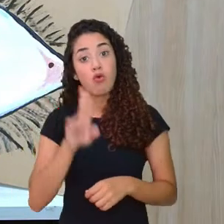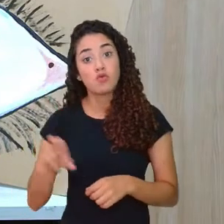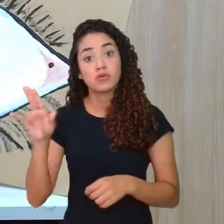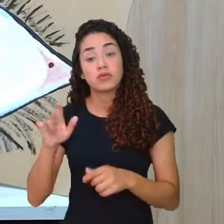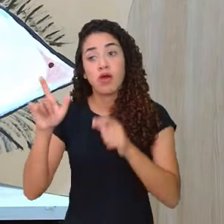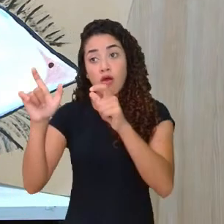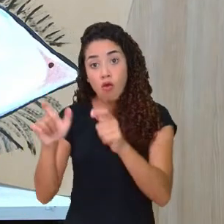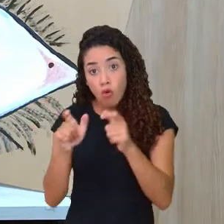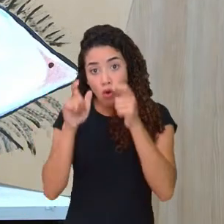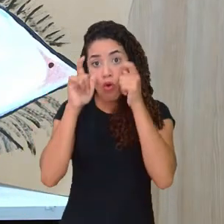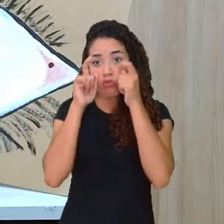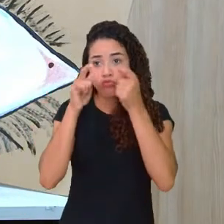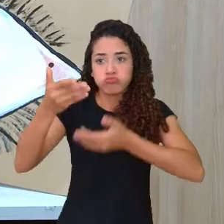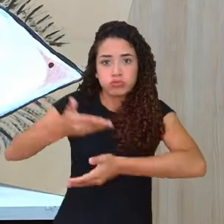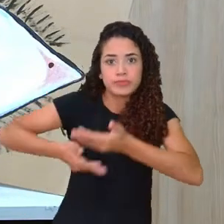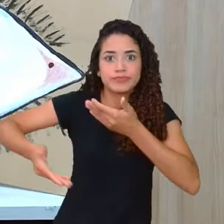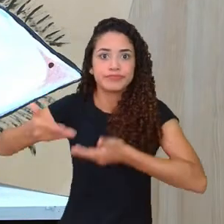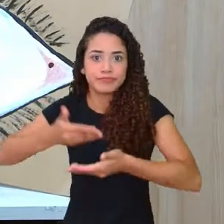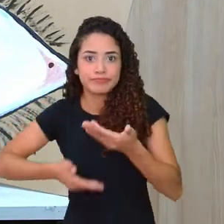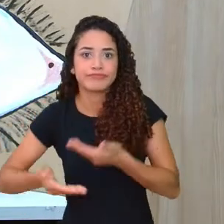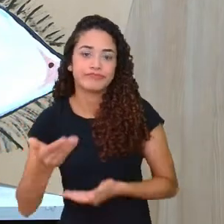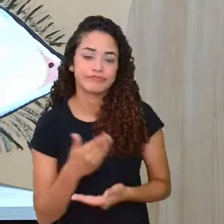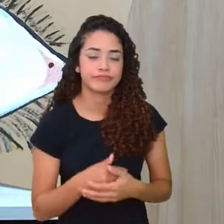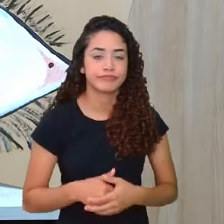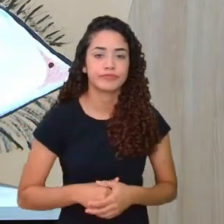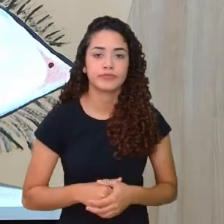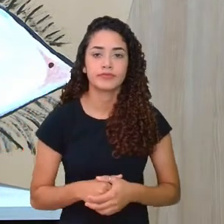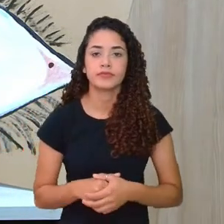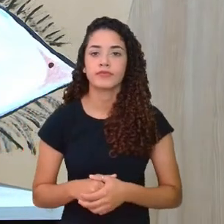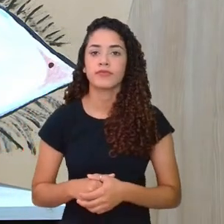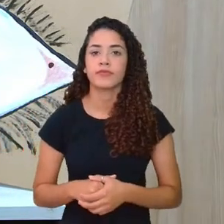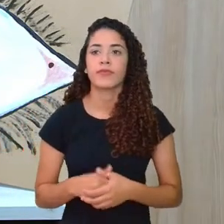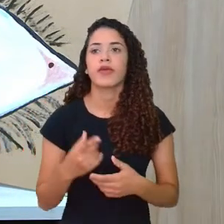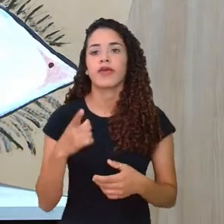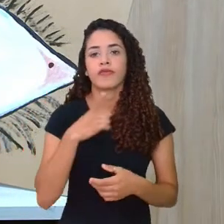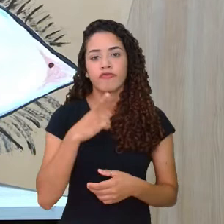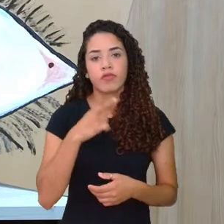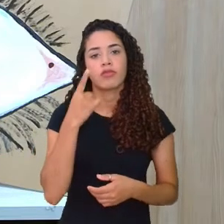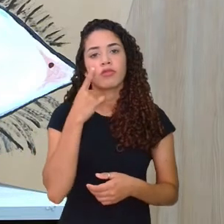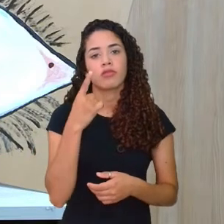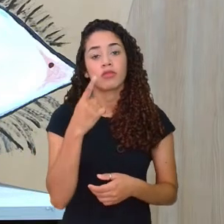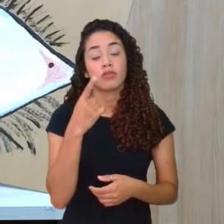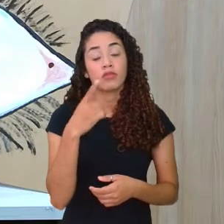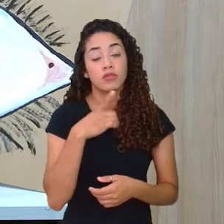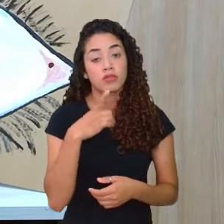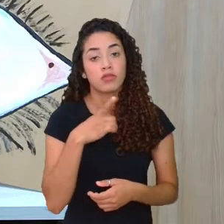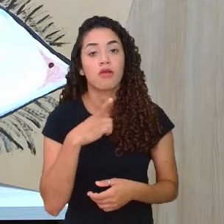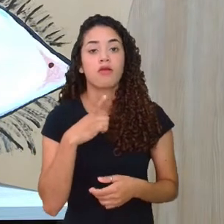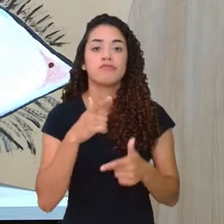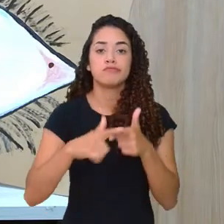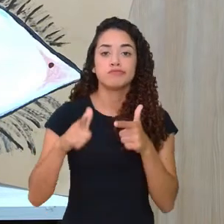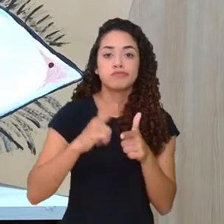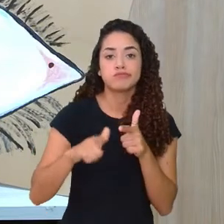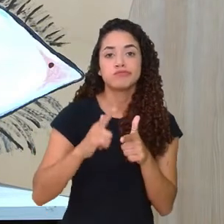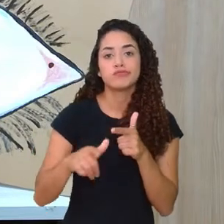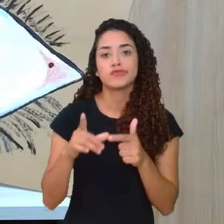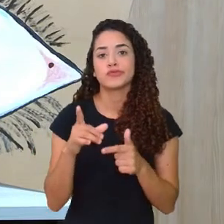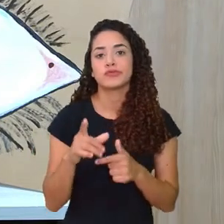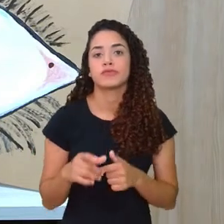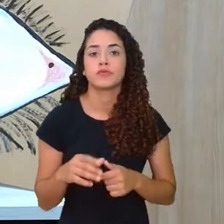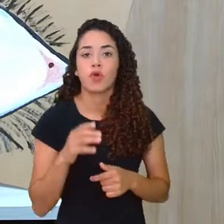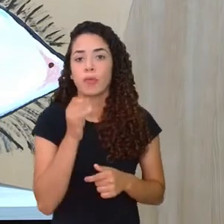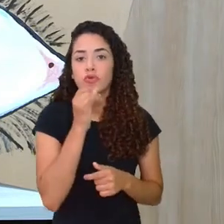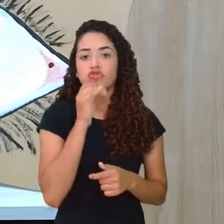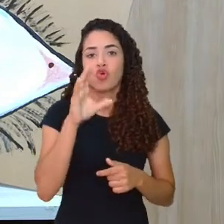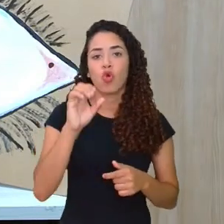óculos, compartilhando aí o óculos, né? No caso aí, a gente vê aí uma série de probleminhas, como até mesmo a conjuntivite.